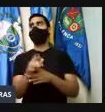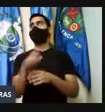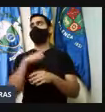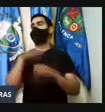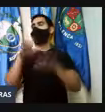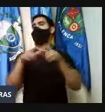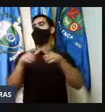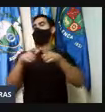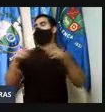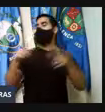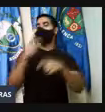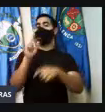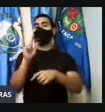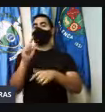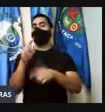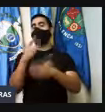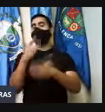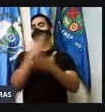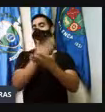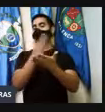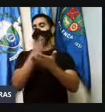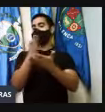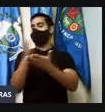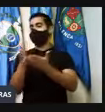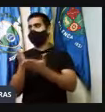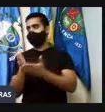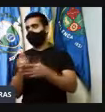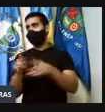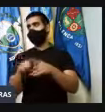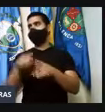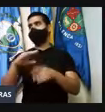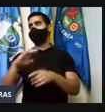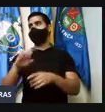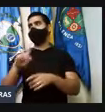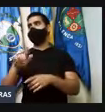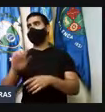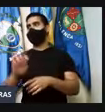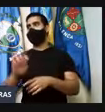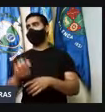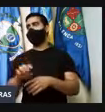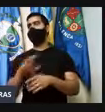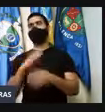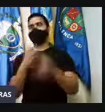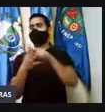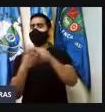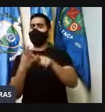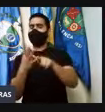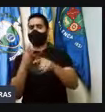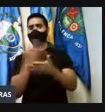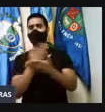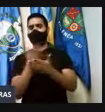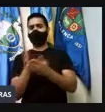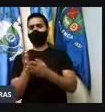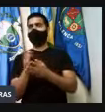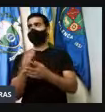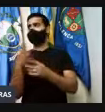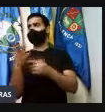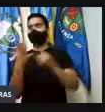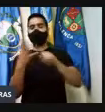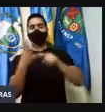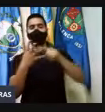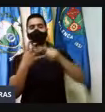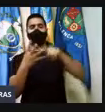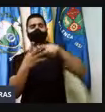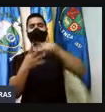montante grande, vai dividir a SEDAI, né, aparentemente em 4. Então, dividiu em 4, cada